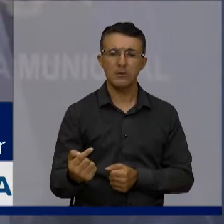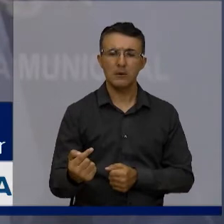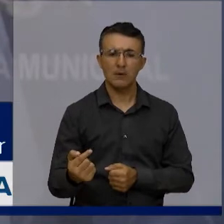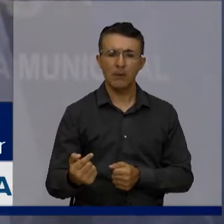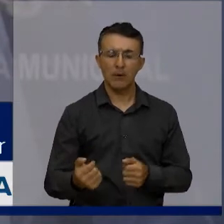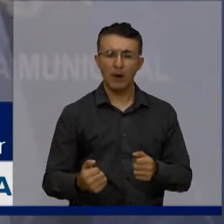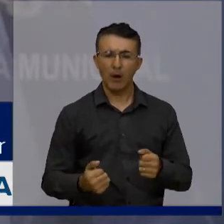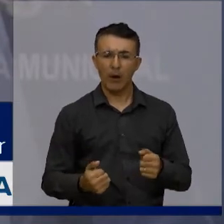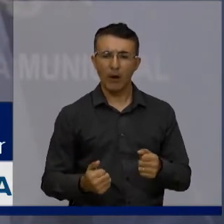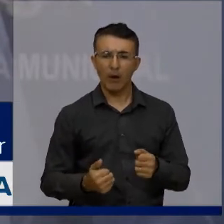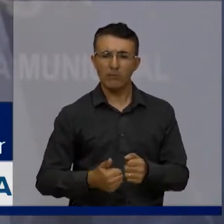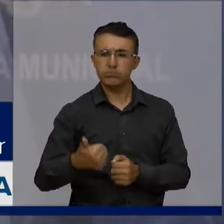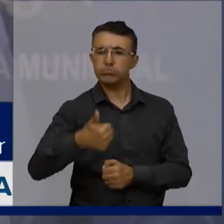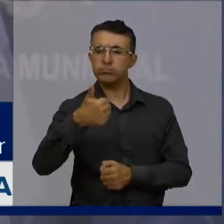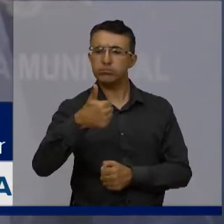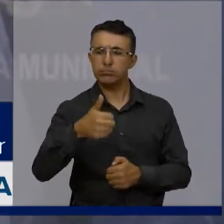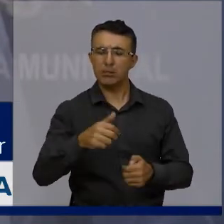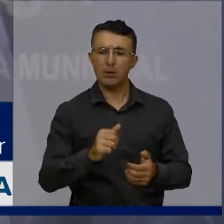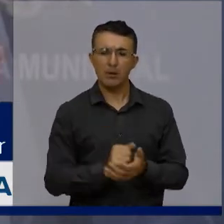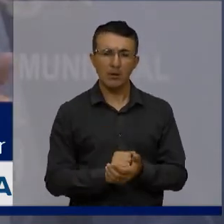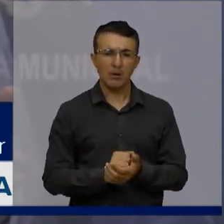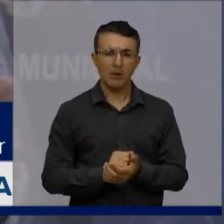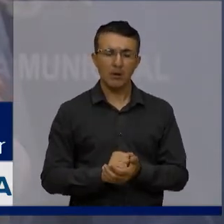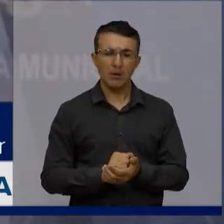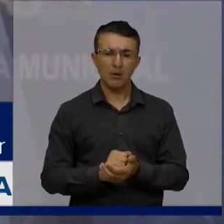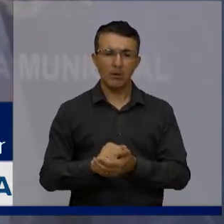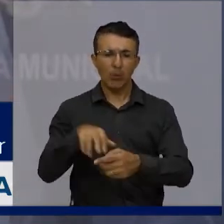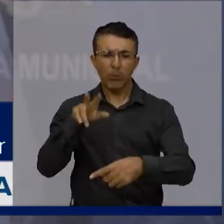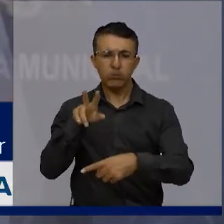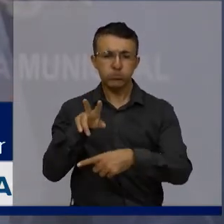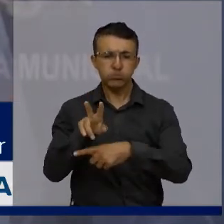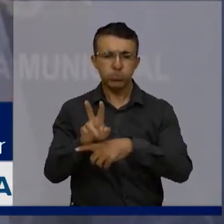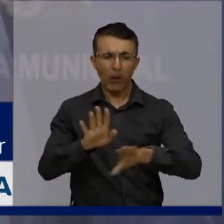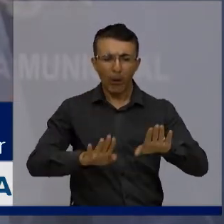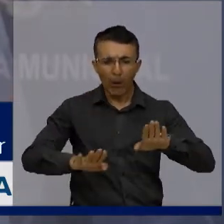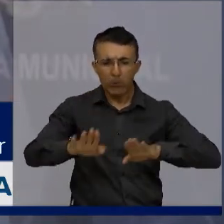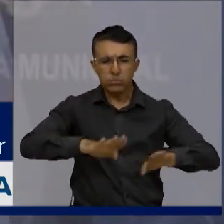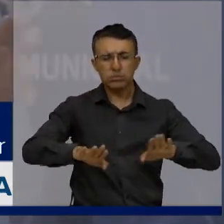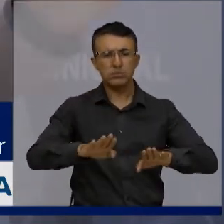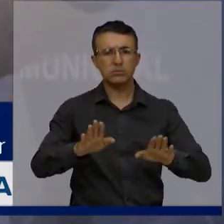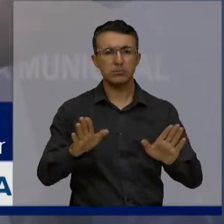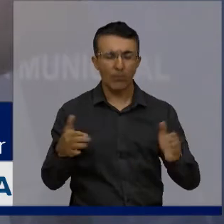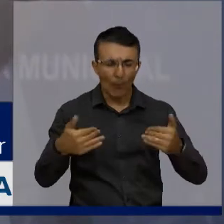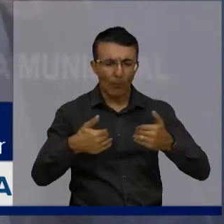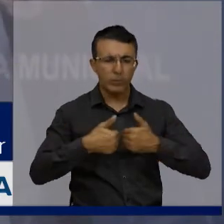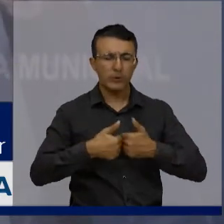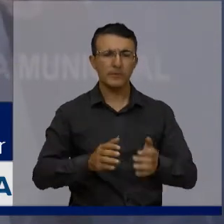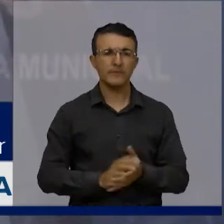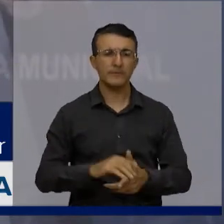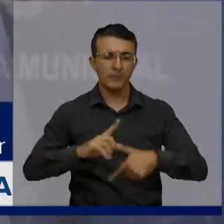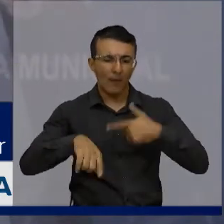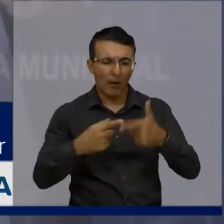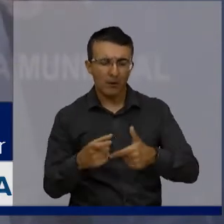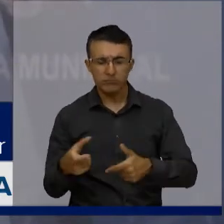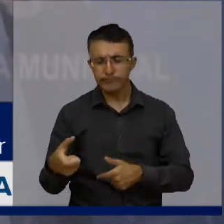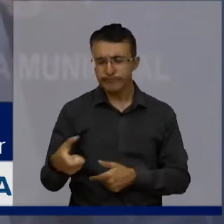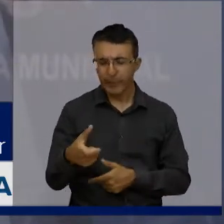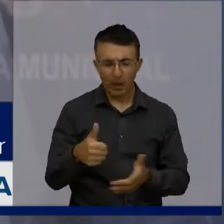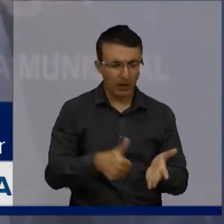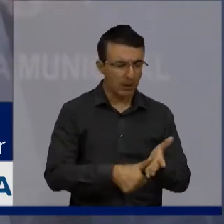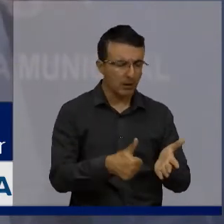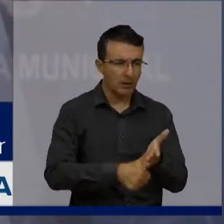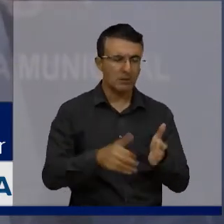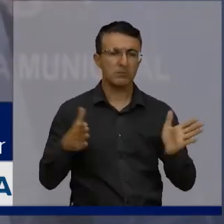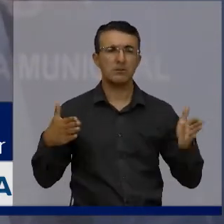autista. Logo foi aprovada a lei, e em seguida também surgiu um outro projeto, que foi a carteirinha de identificação do autista.